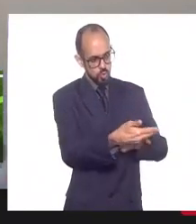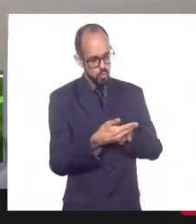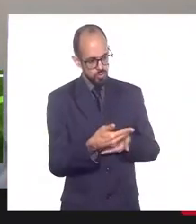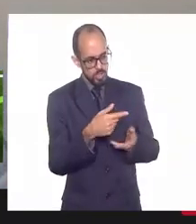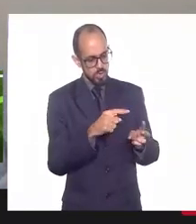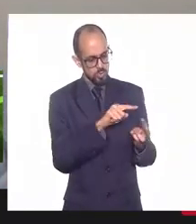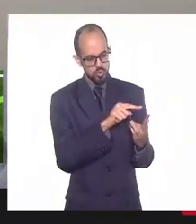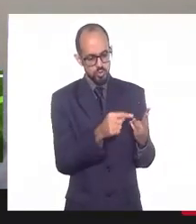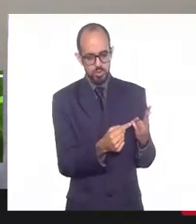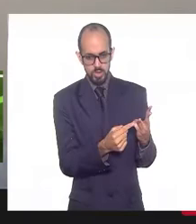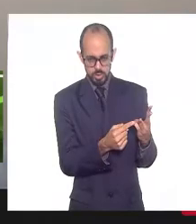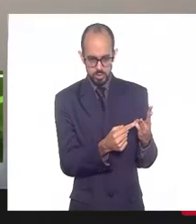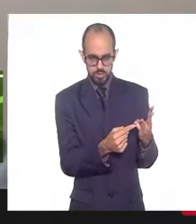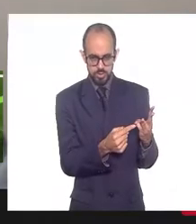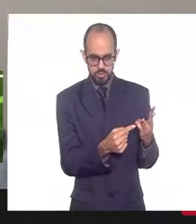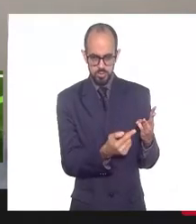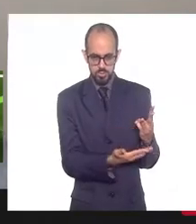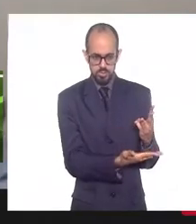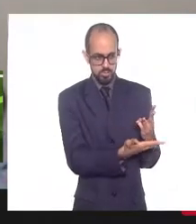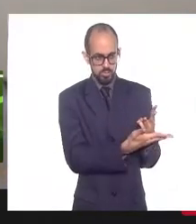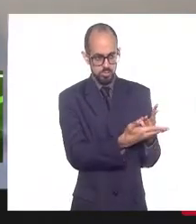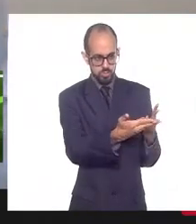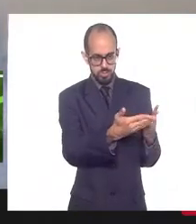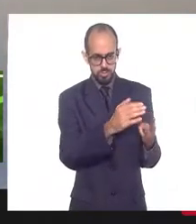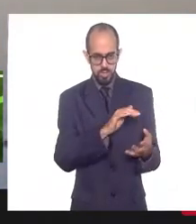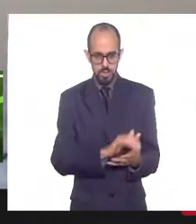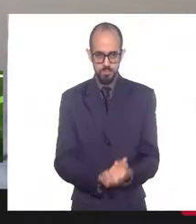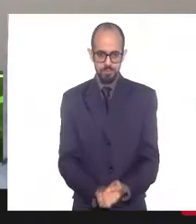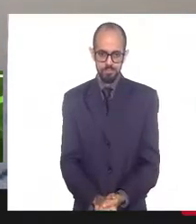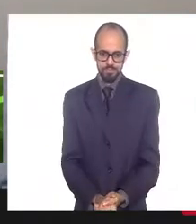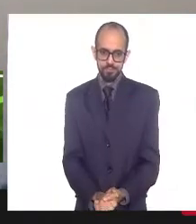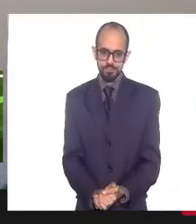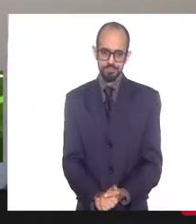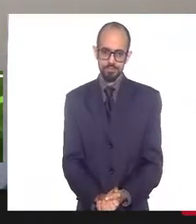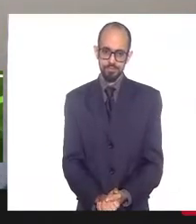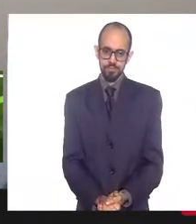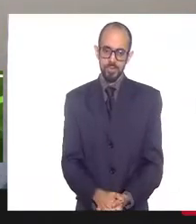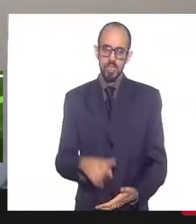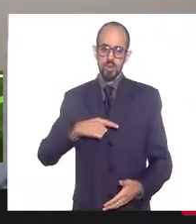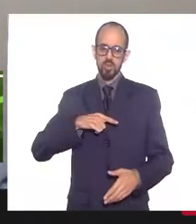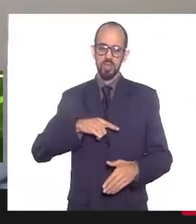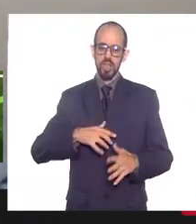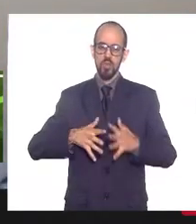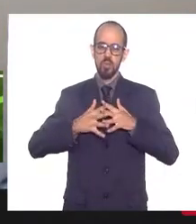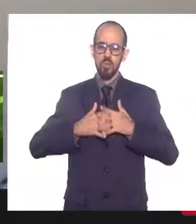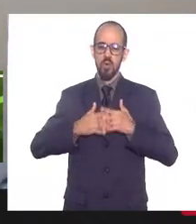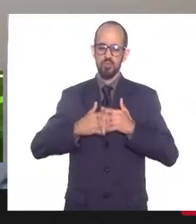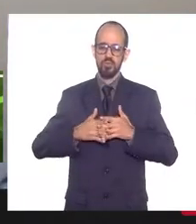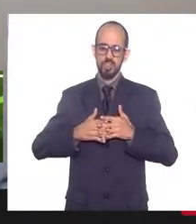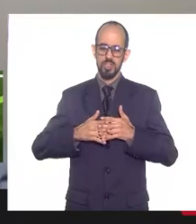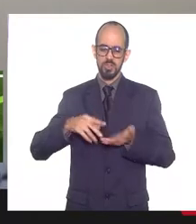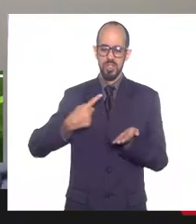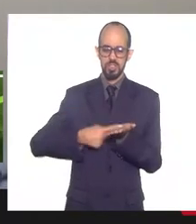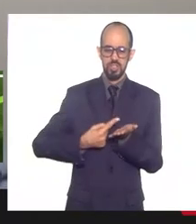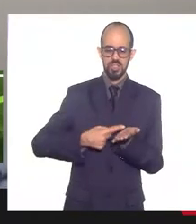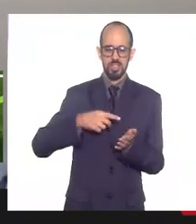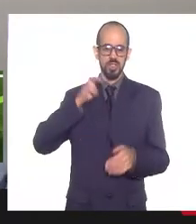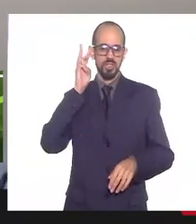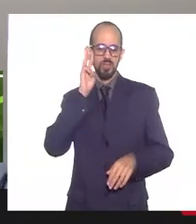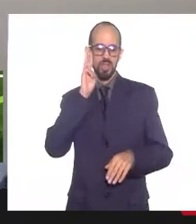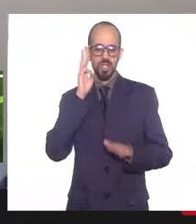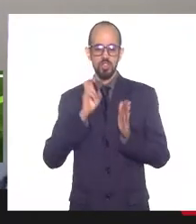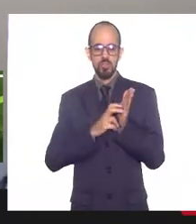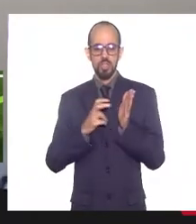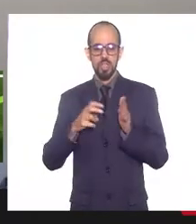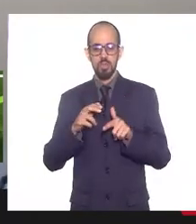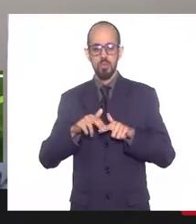a mãe Margarete e o Ogã Jassanã Gonçalves. Eu tenho sempre um conflito de agendas às terças-feiras de manhã, em função da